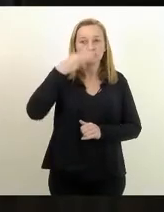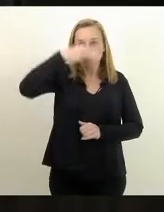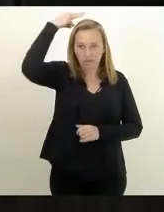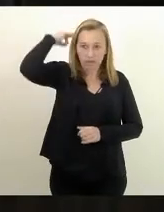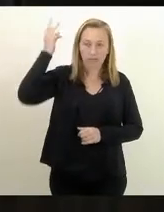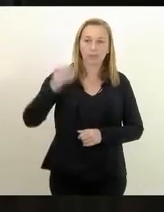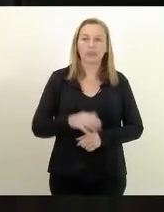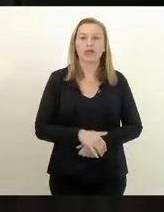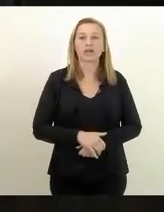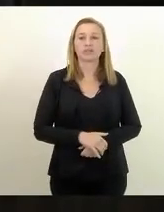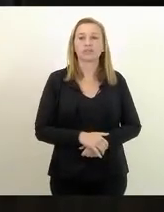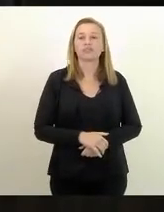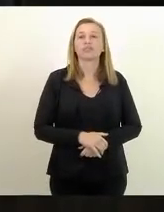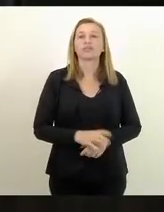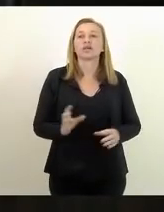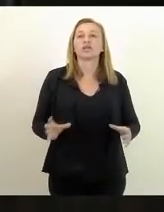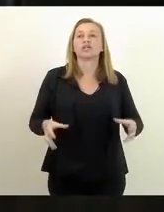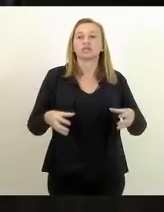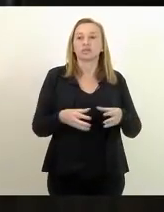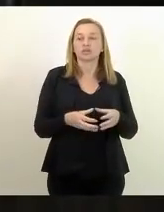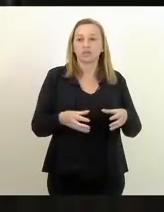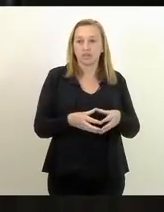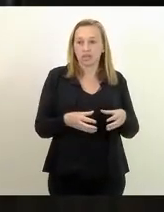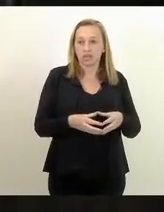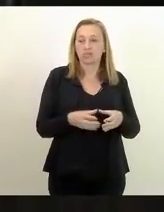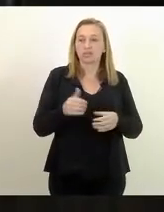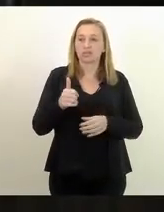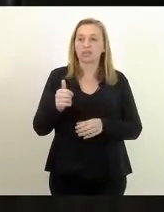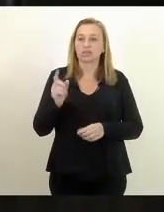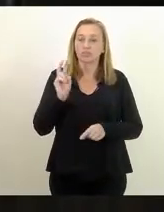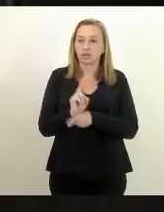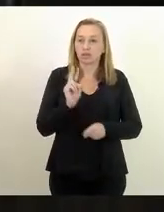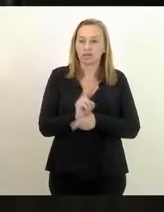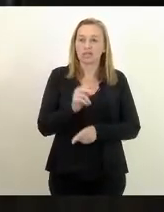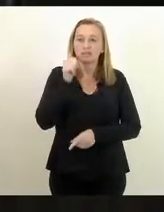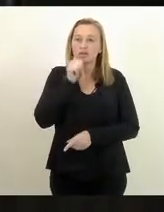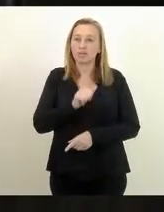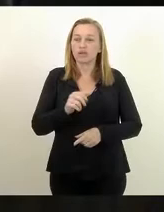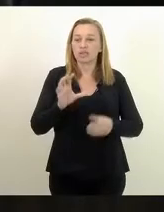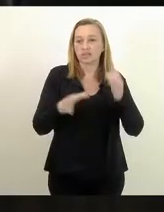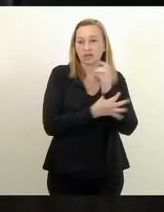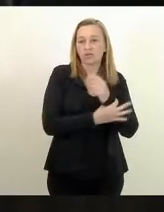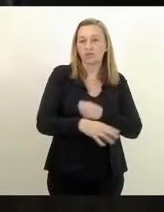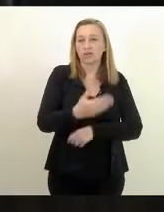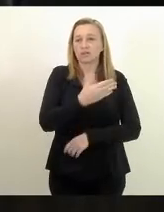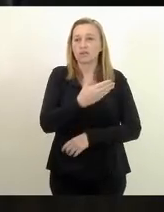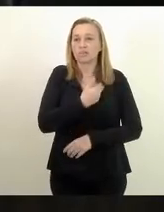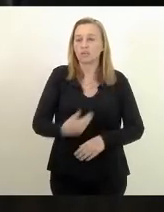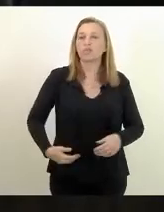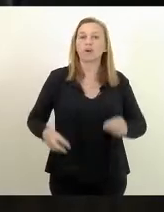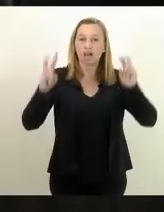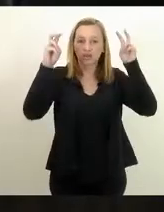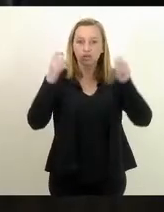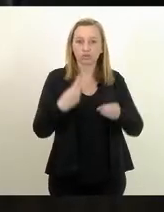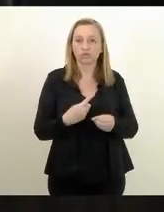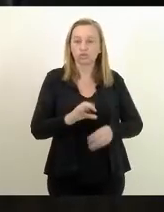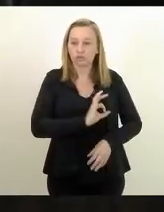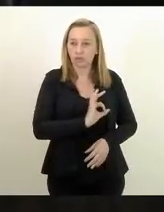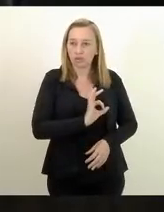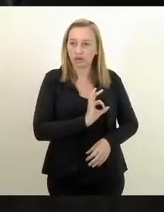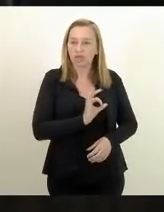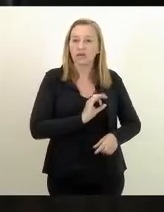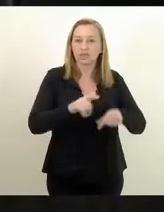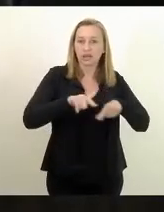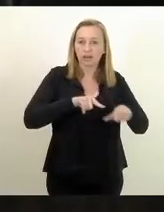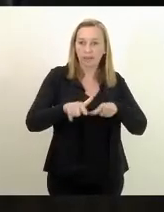Pendente do parecer das comissões de defesa dos direitos da mulher, de segurança pública e assuntos de polícia, de trabalho e legislação